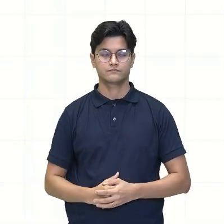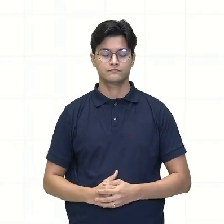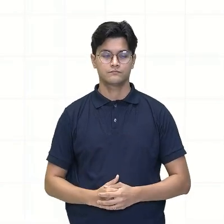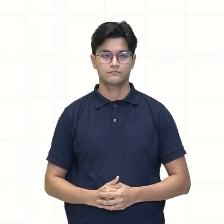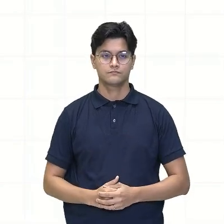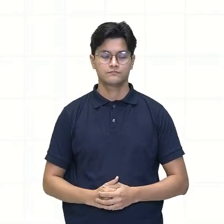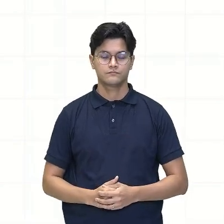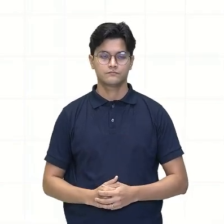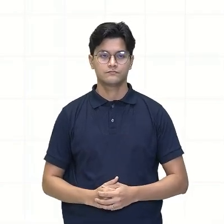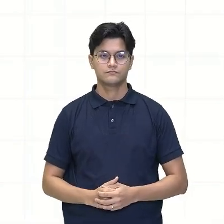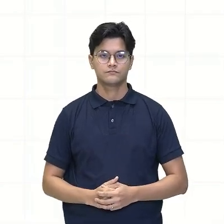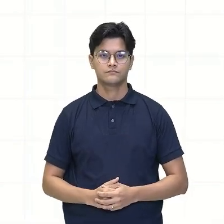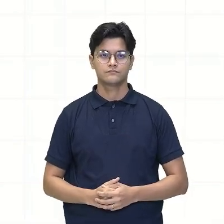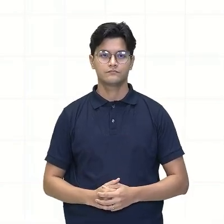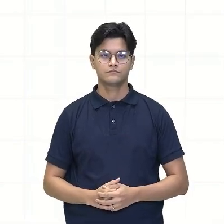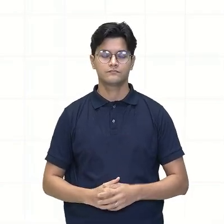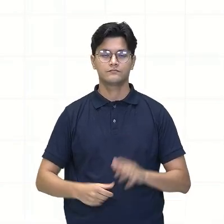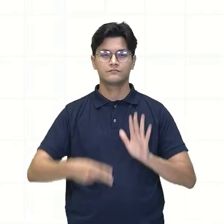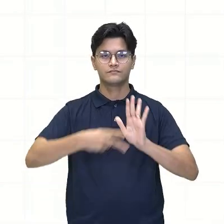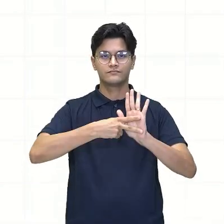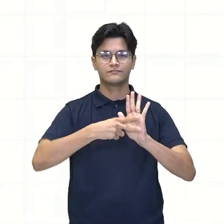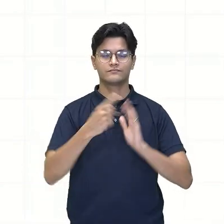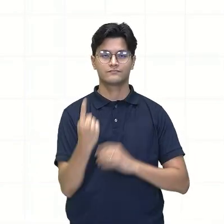48,98 é igual a